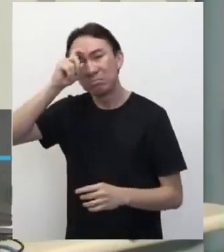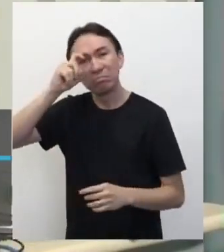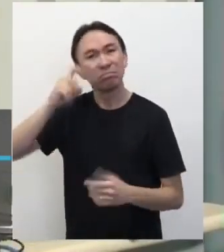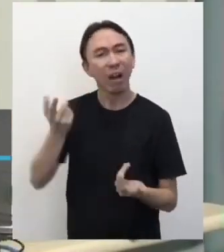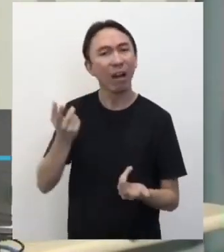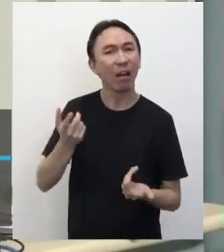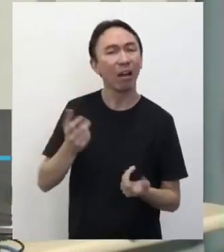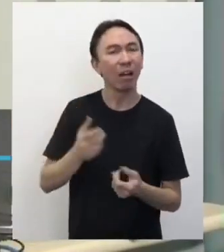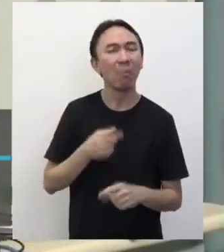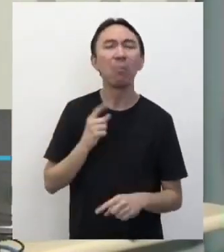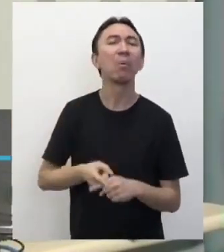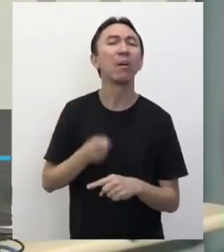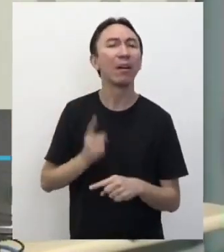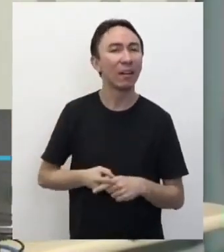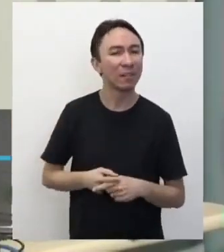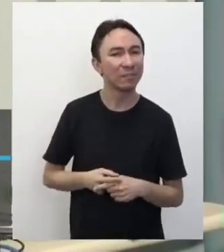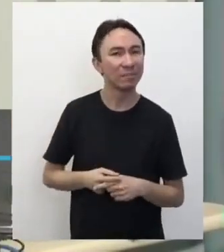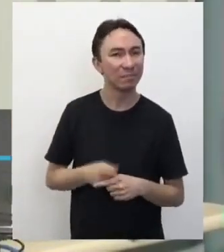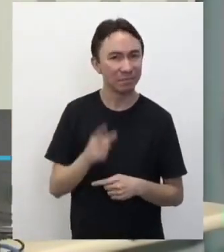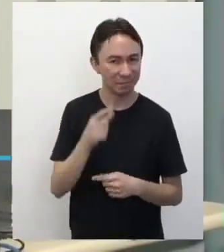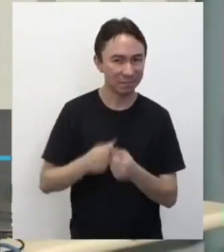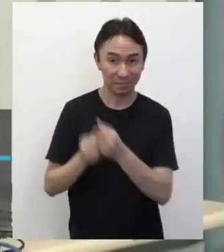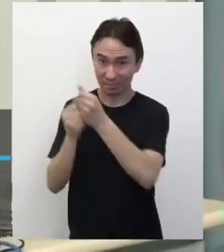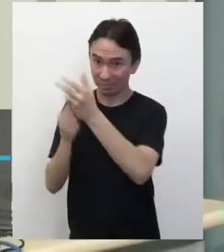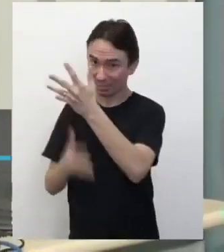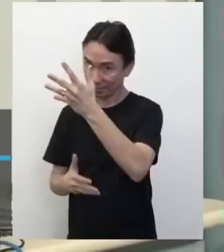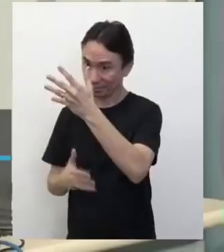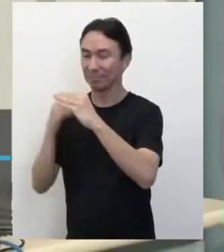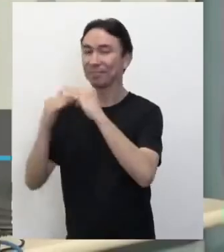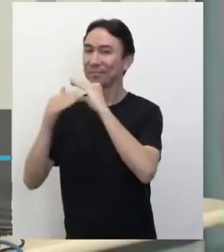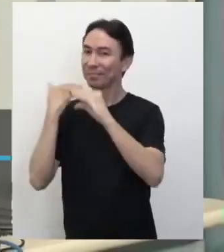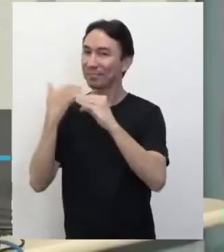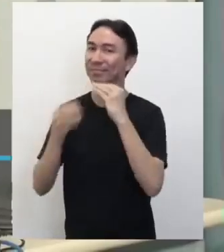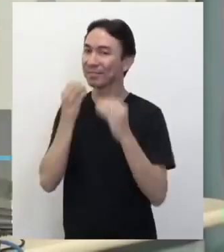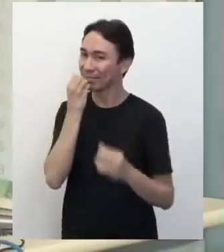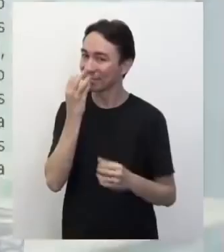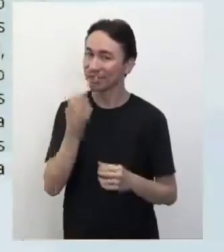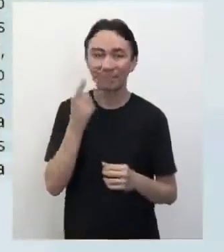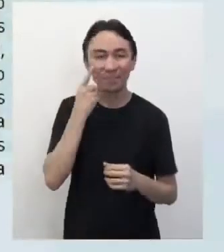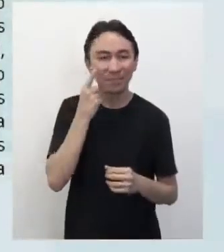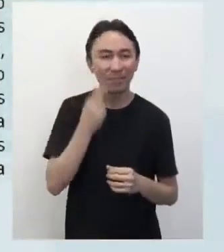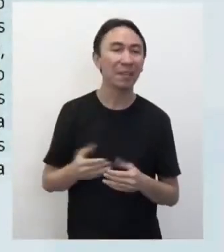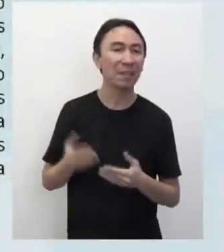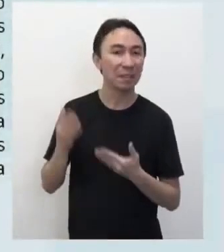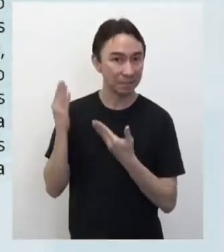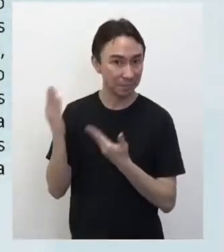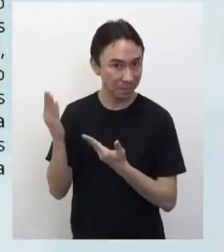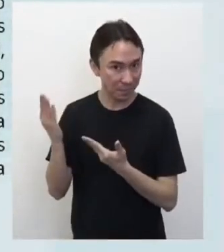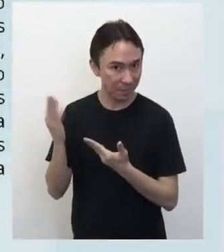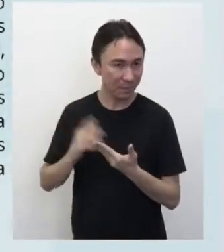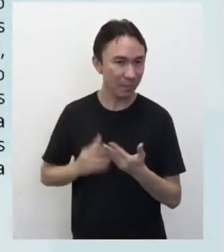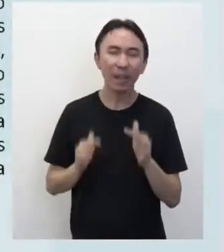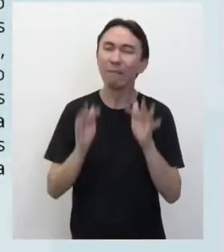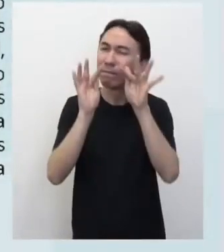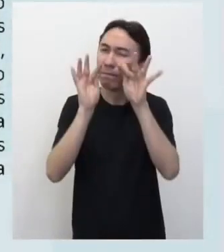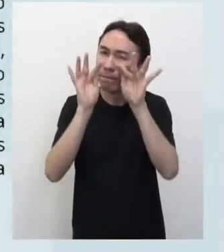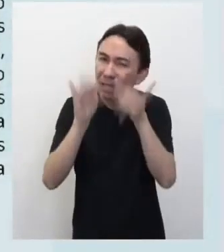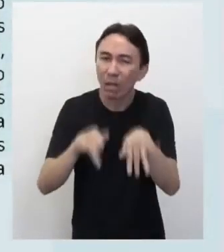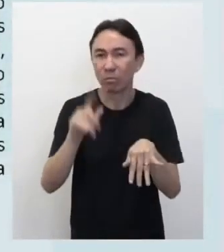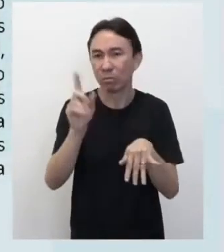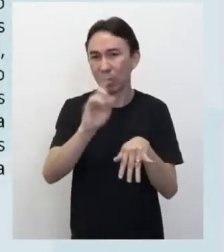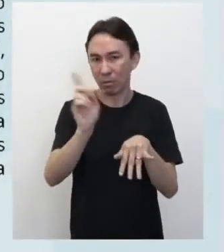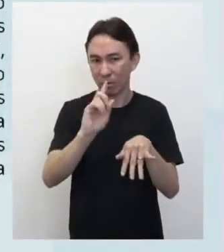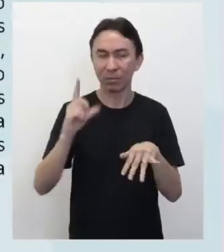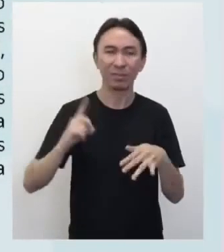está maravilhoso. Eu vou colocar aí na telinha, porque eu acabei de falar do Alienista. Eu não vou falar o finalzinho do Alienista não, tá? Porque ele é um conto de